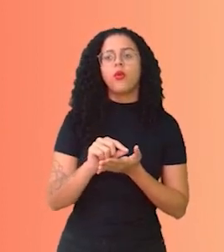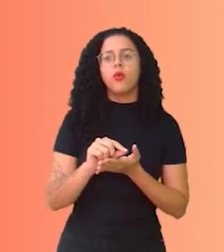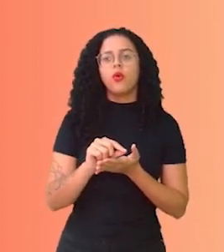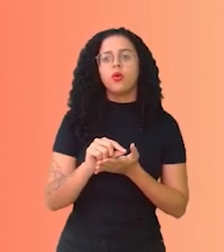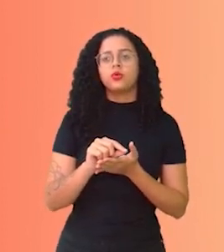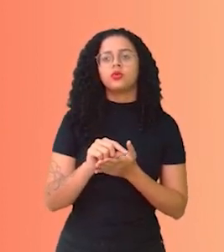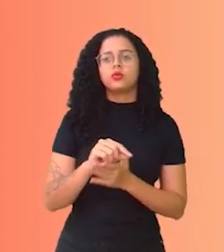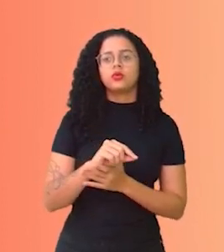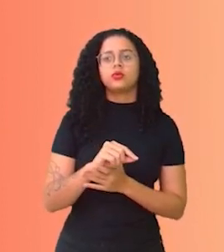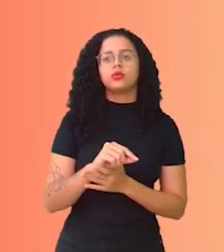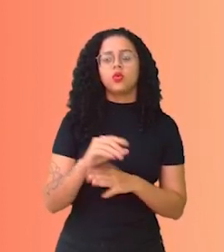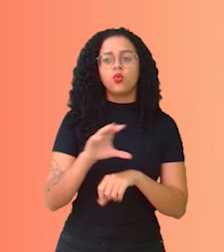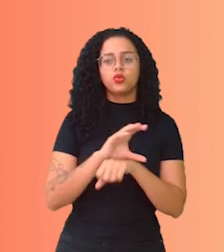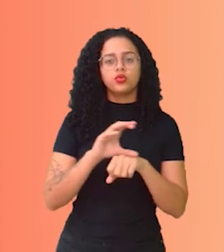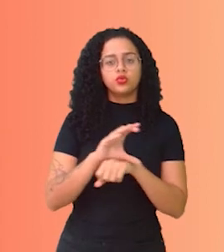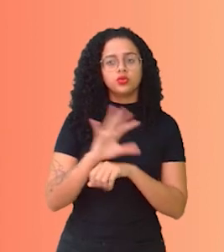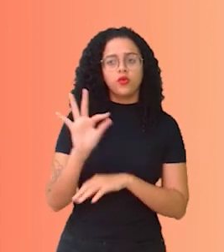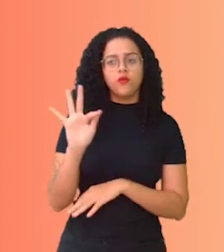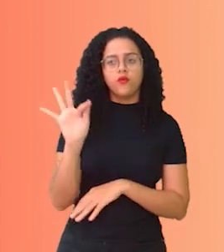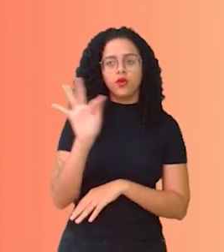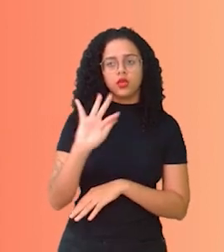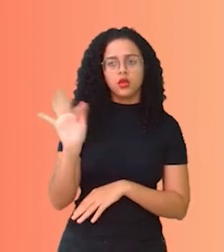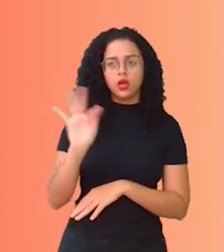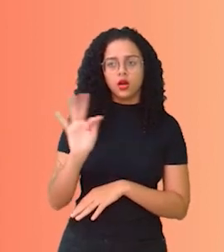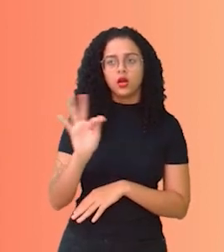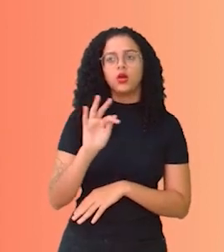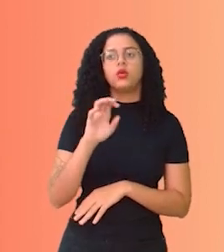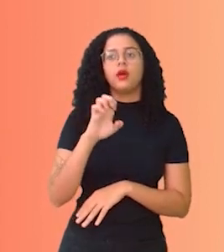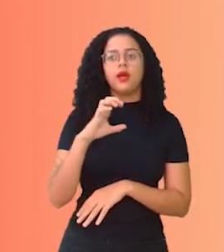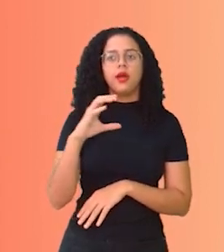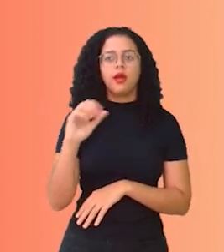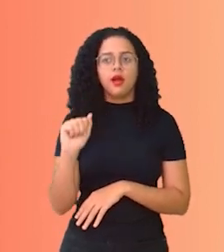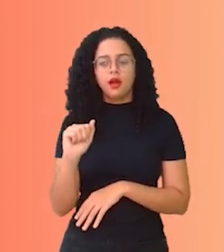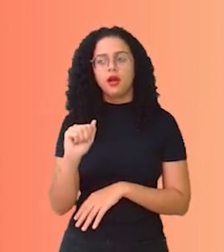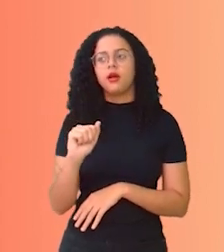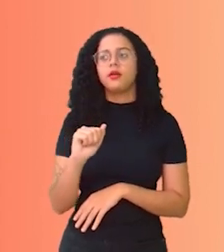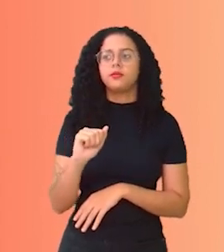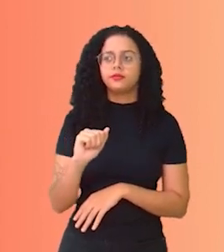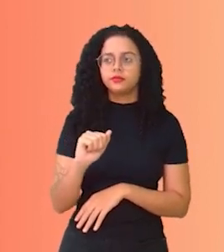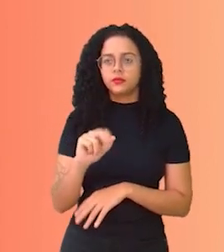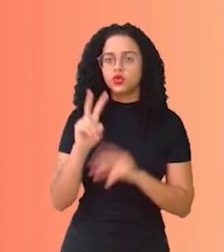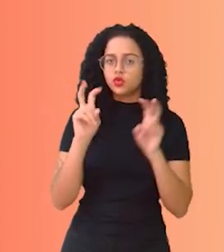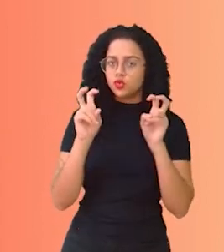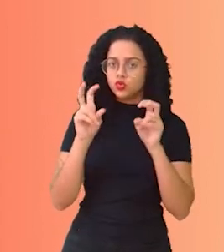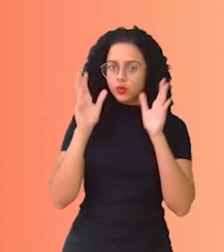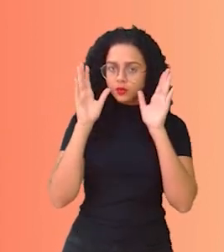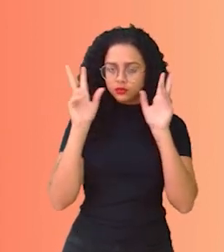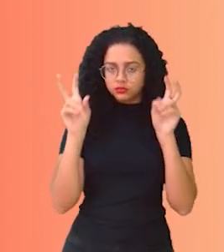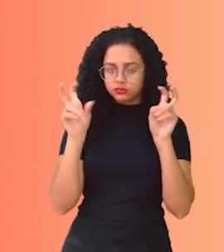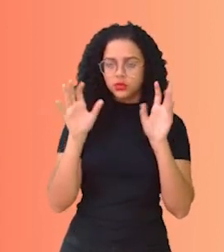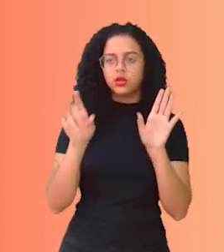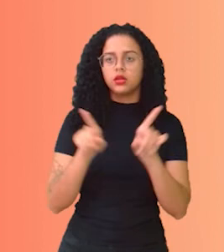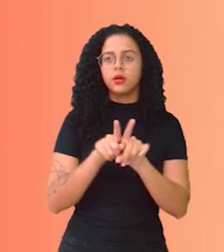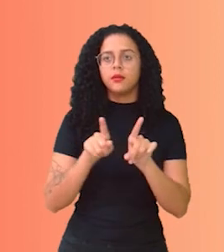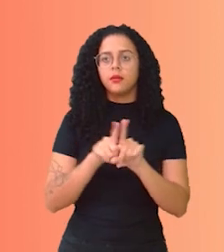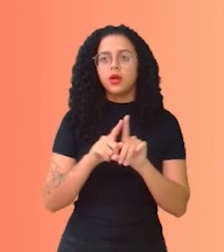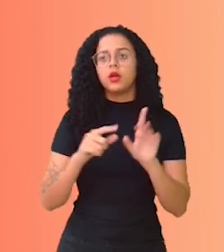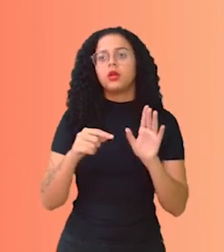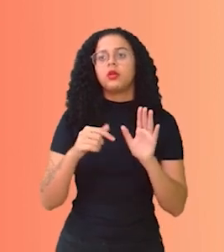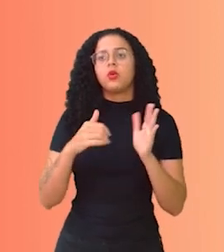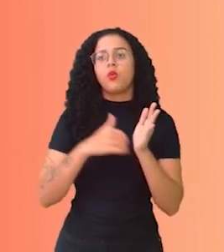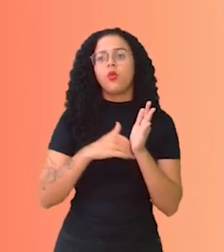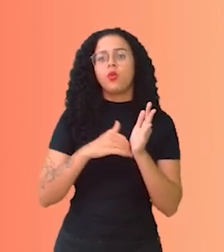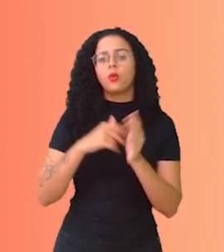maior lei, do Estatuto da Criança e do Adolescente, são artigos já diretivos sobre o tema, tá? E do Código Penal. Vocês